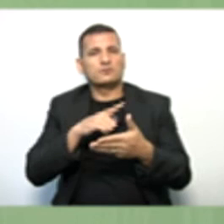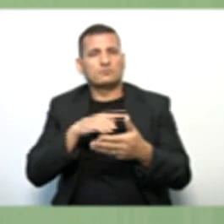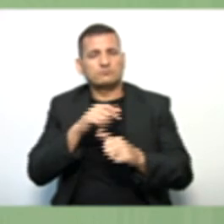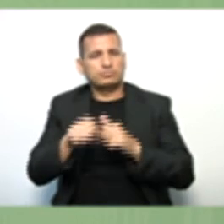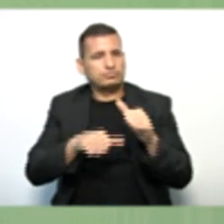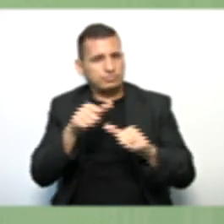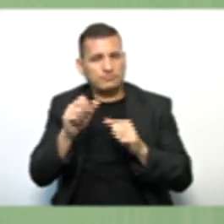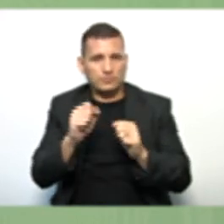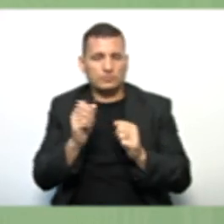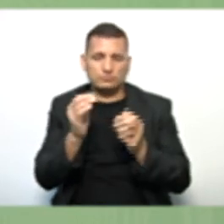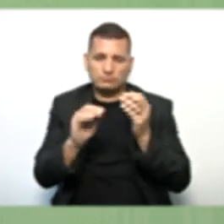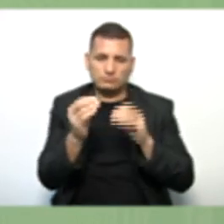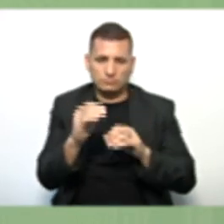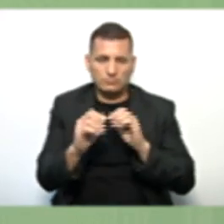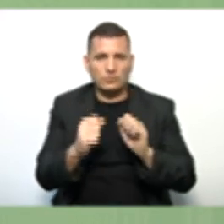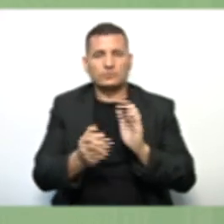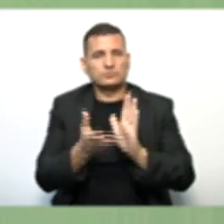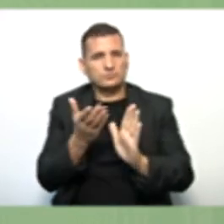pode Sim, incluir dinâmica.